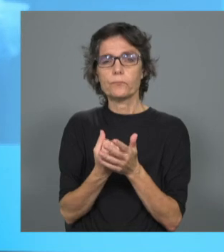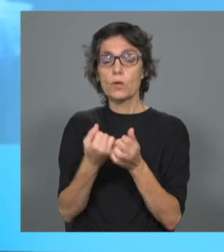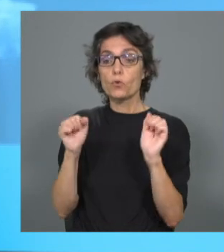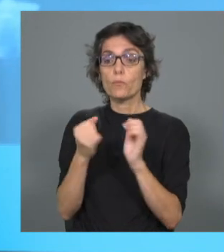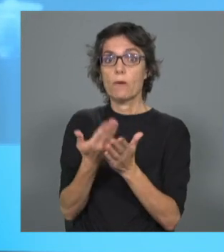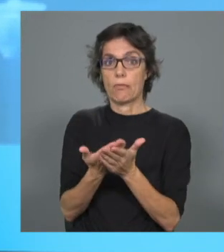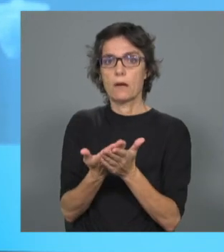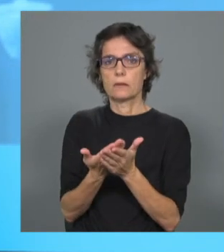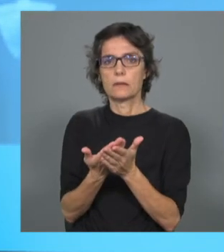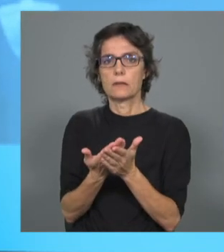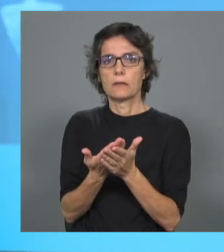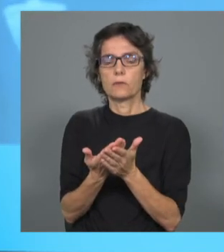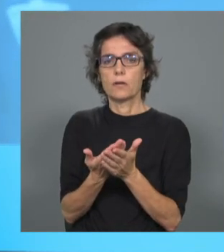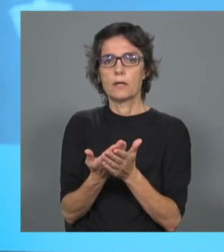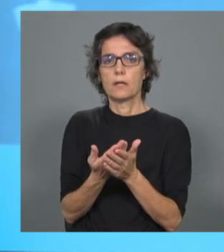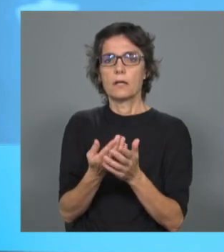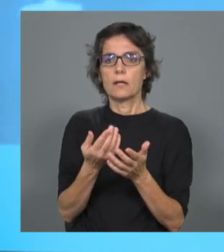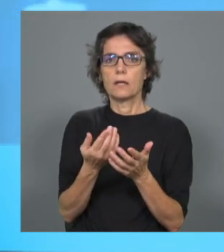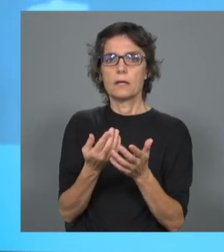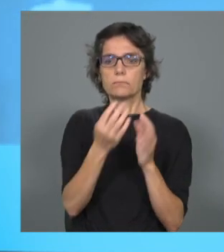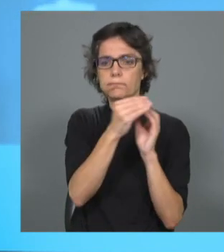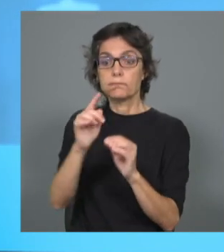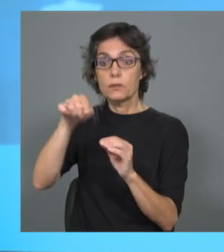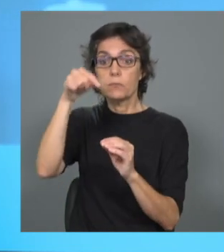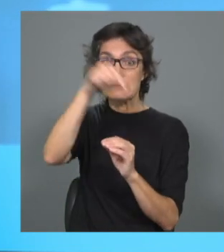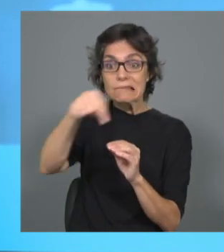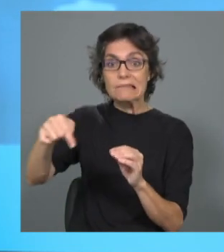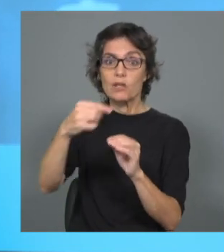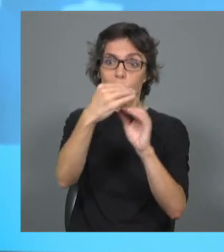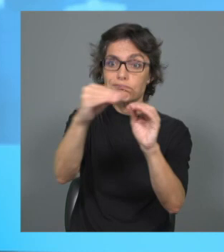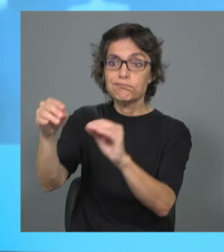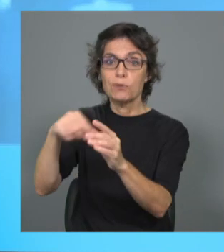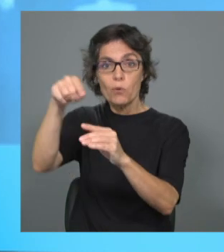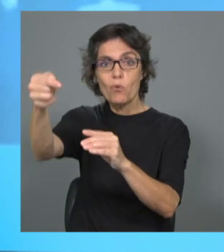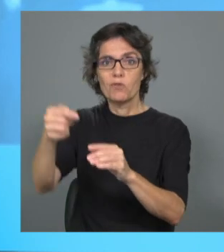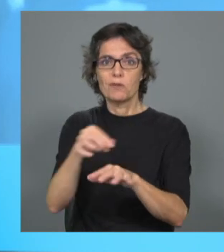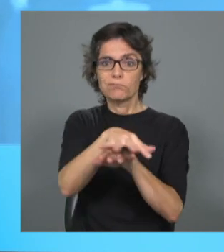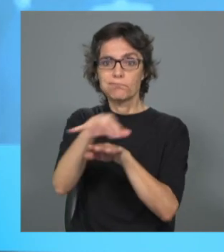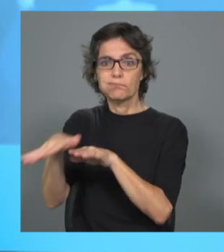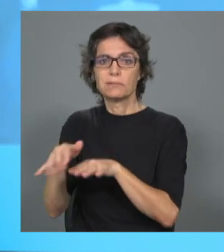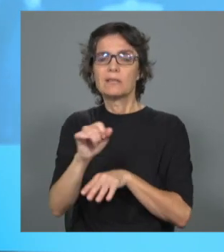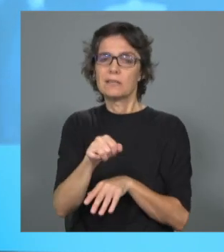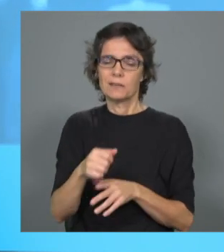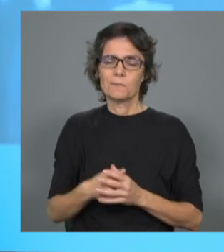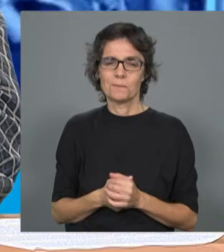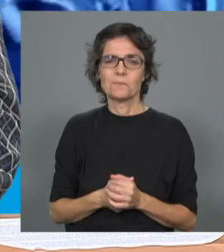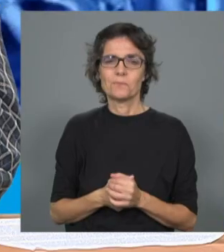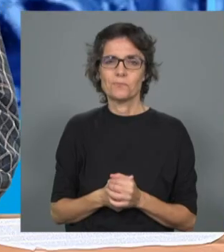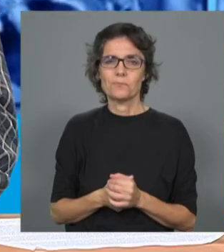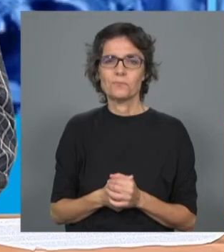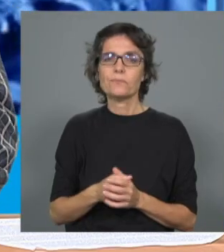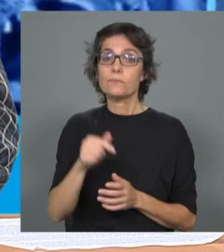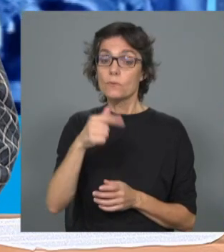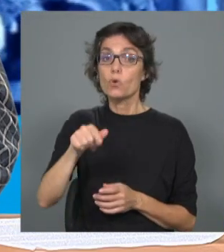também pastorais, de formarem os seus grupos, serem eles protagonistas e atores na fé. Nós temos